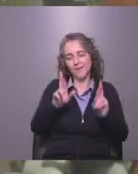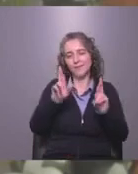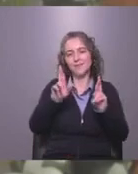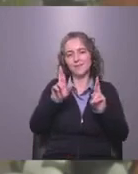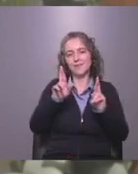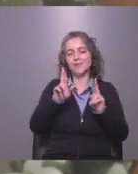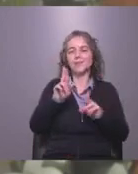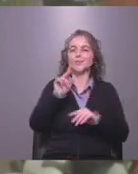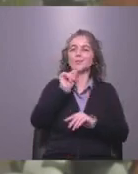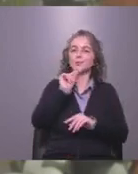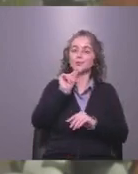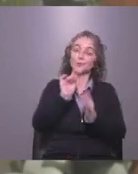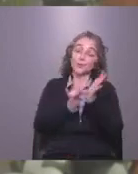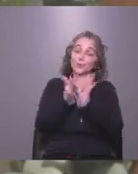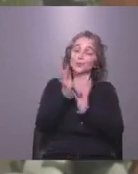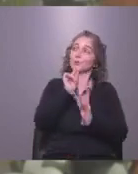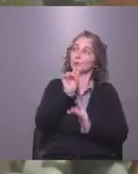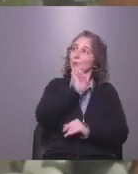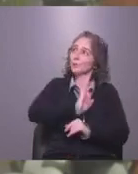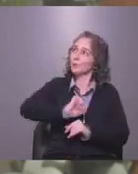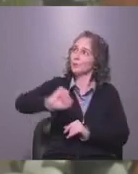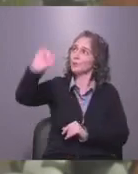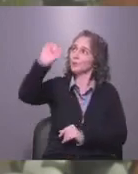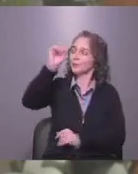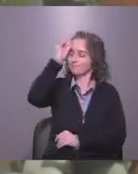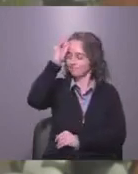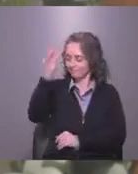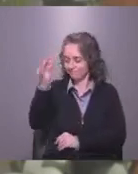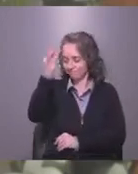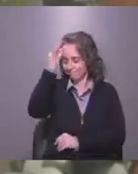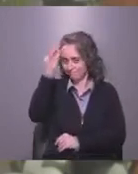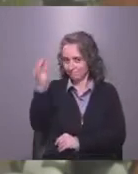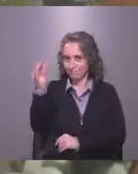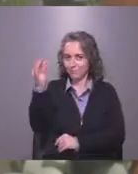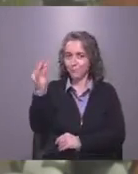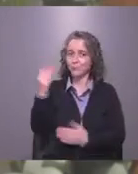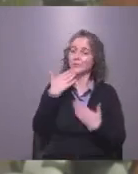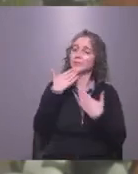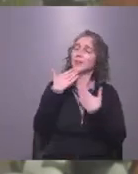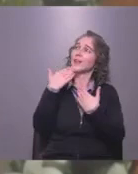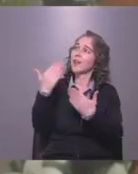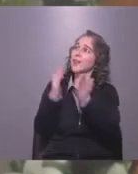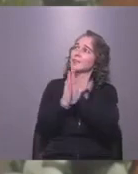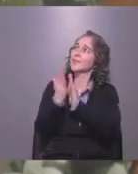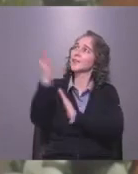Jesus, dando graças por Ele a Deus Pai.